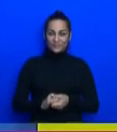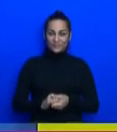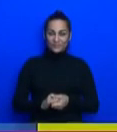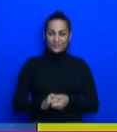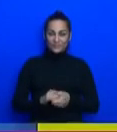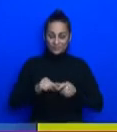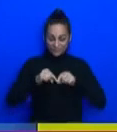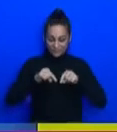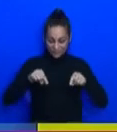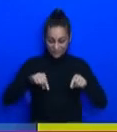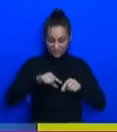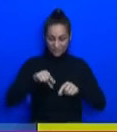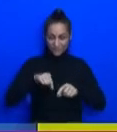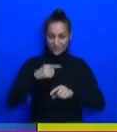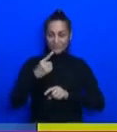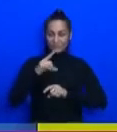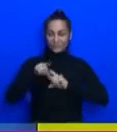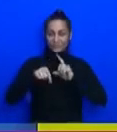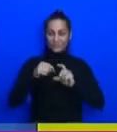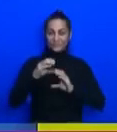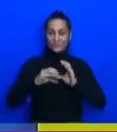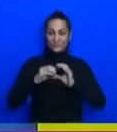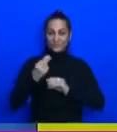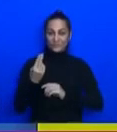Os 15 números sorteados no concurso